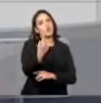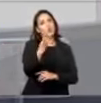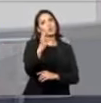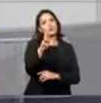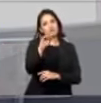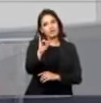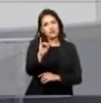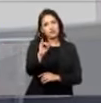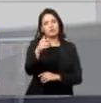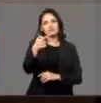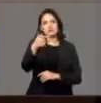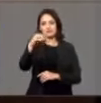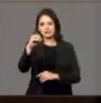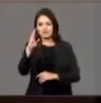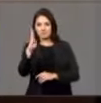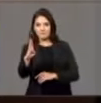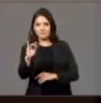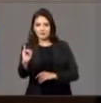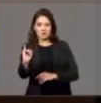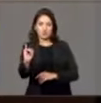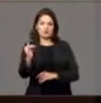de dólares.